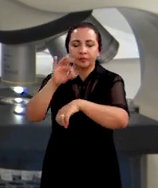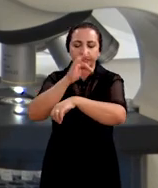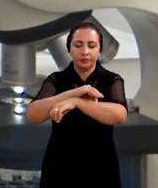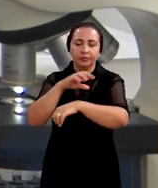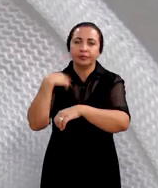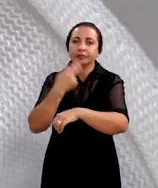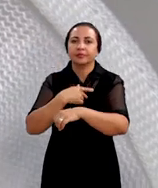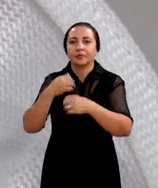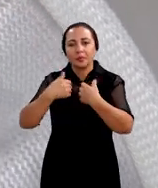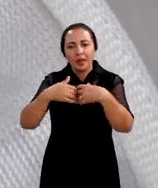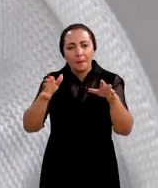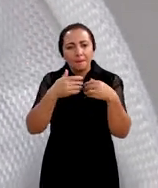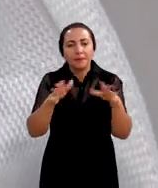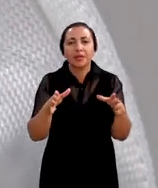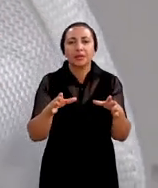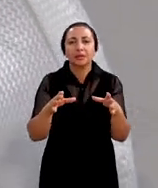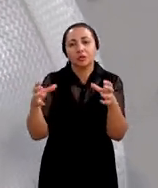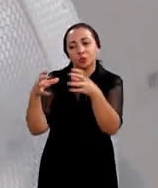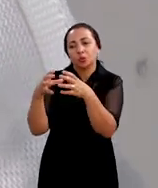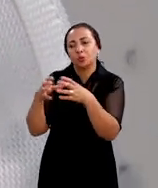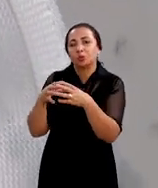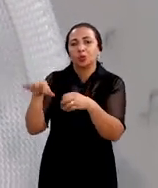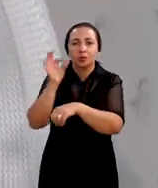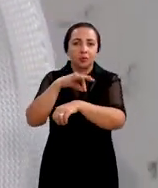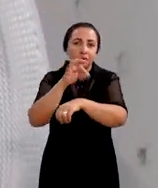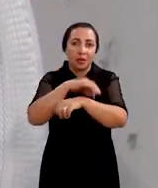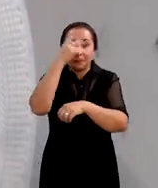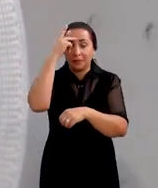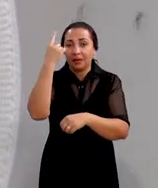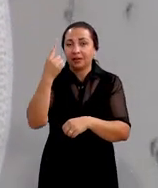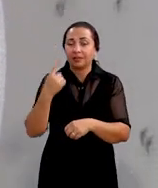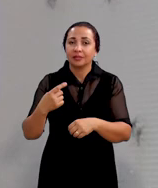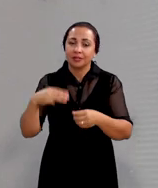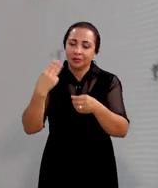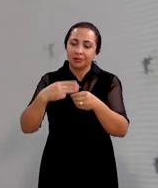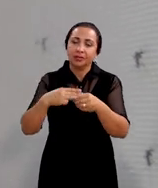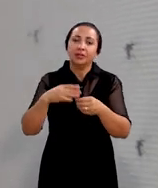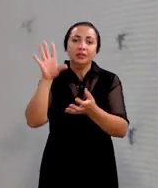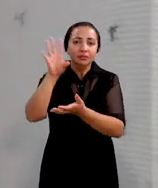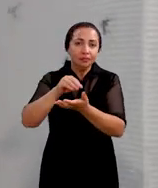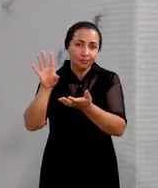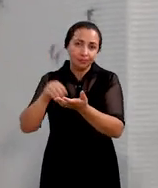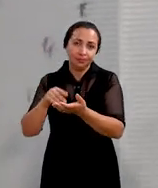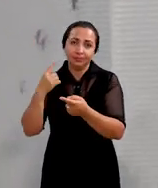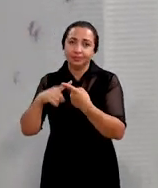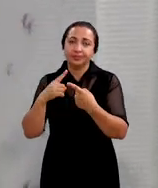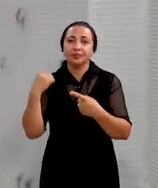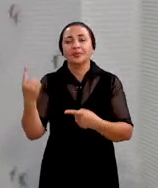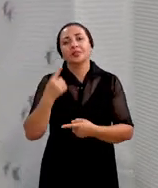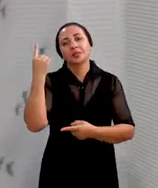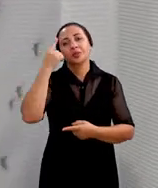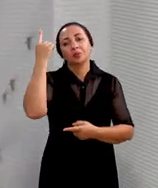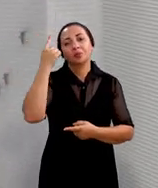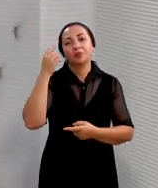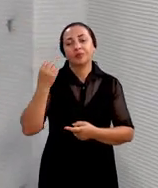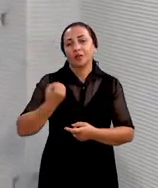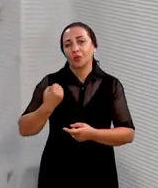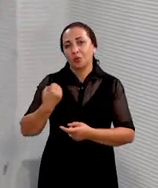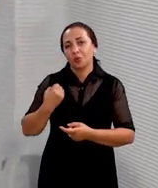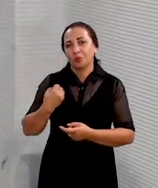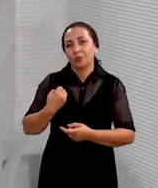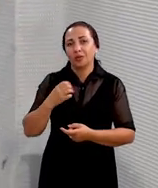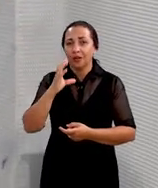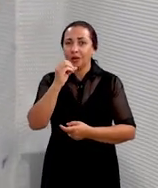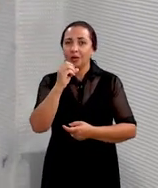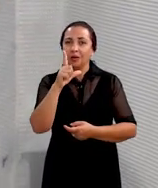desses mosquitos, ou seja, a gente abriu colônias de mosquito para cada município que foi coletado. E por que aumentar